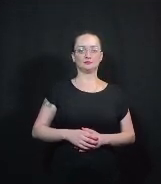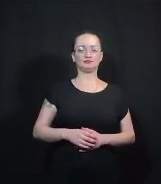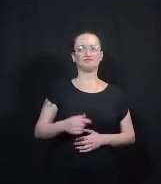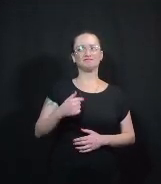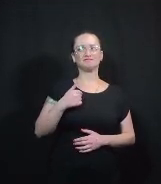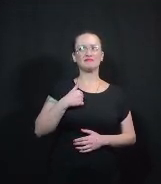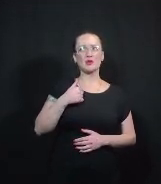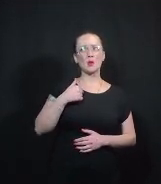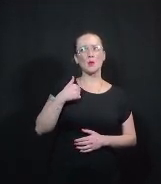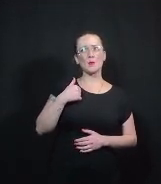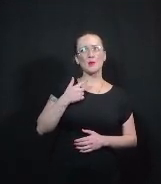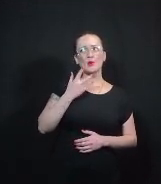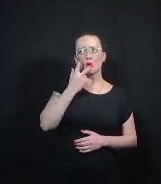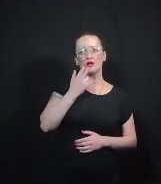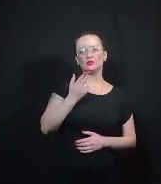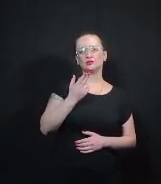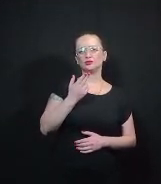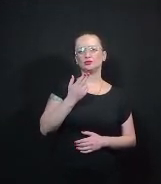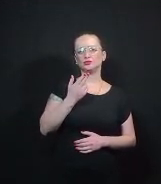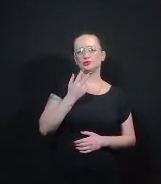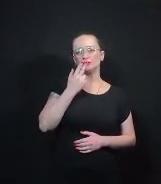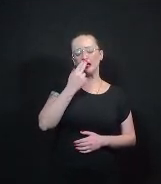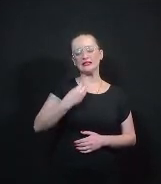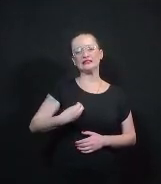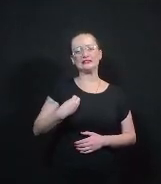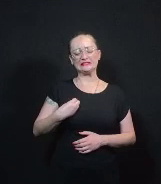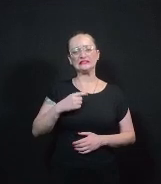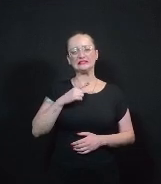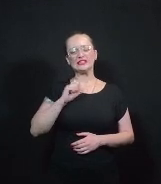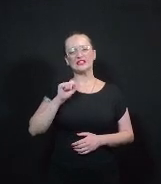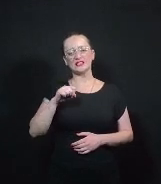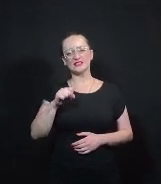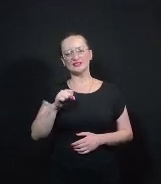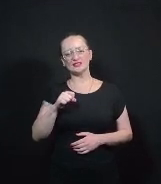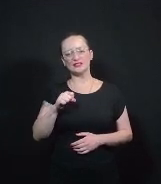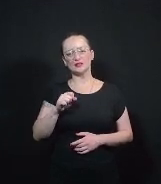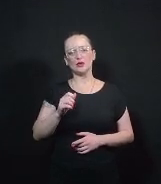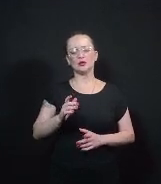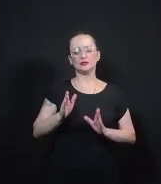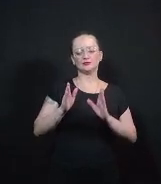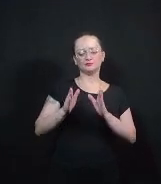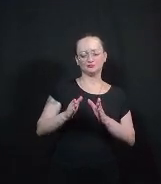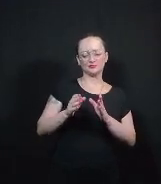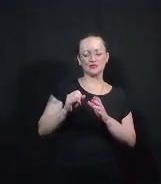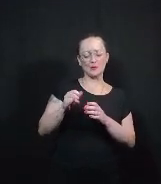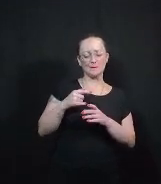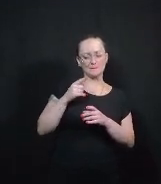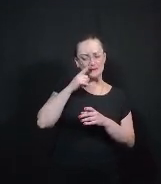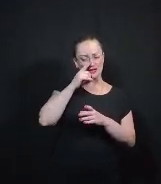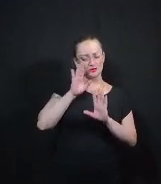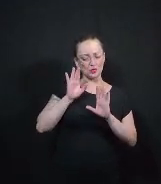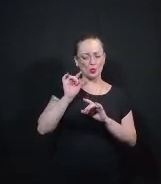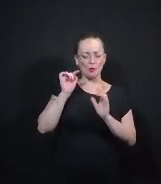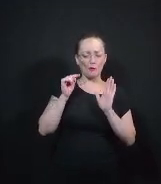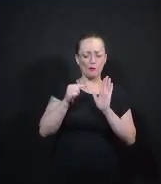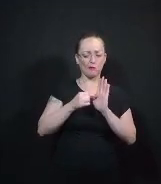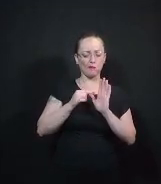Eu tenho a impressão que existe, sim, um elemento, se eu fosse arriscar um ponto